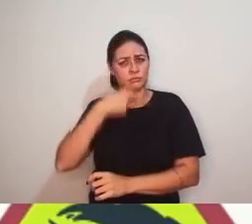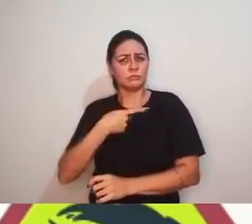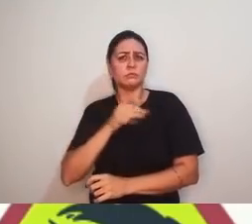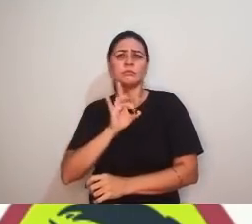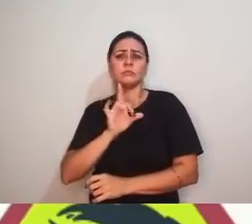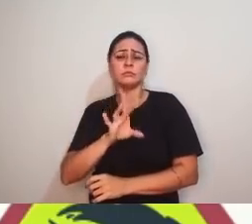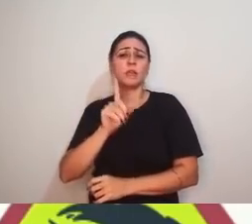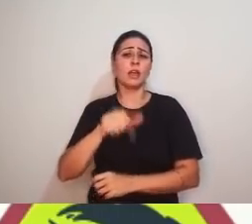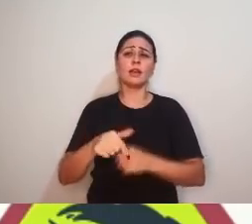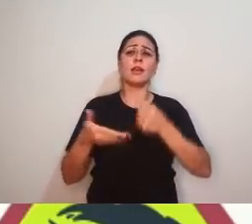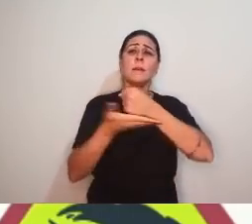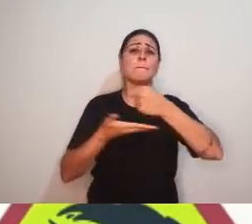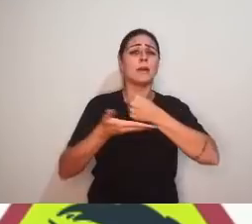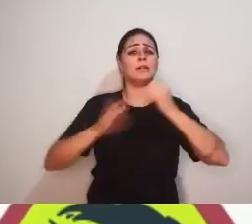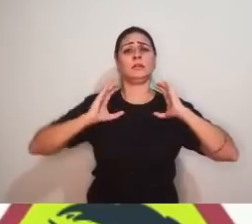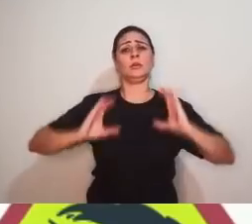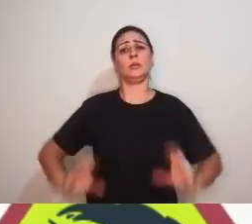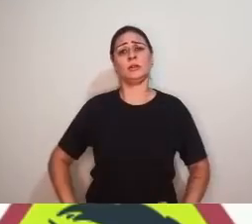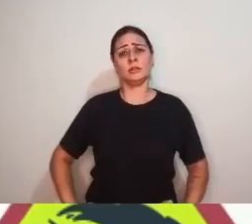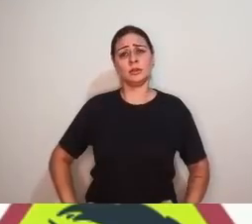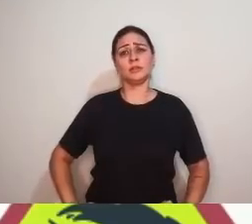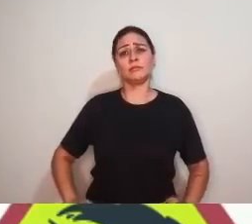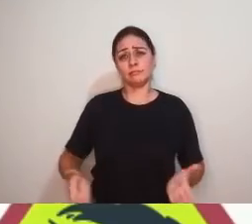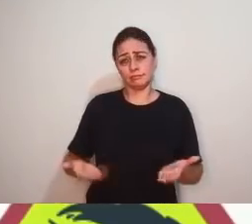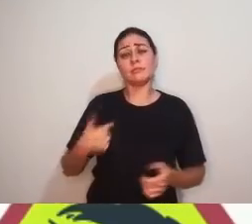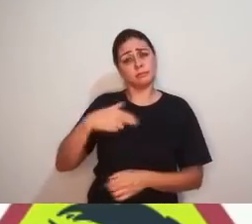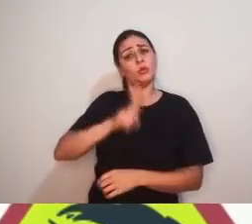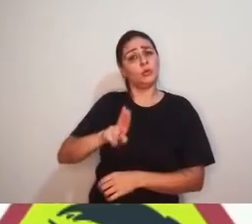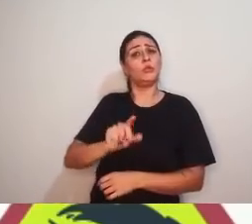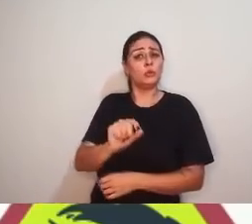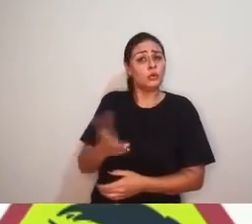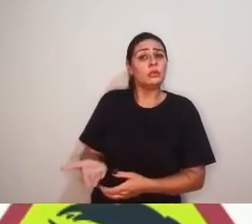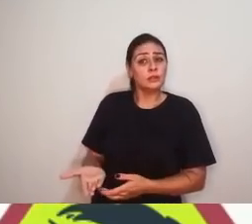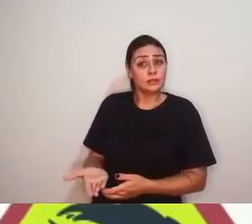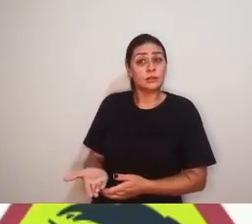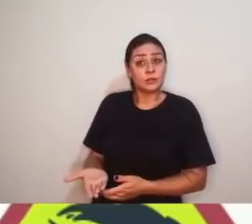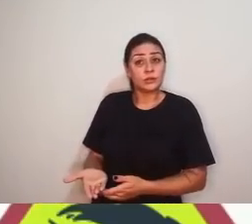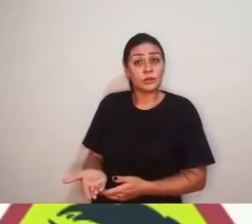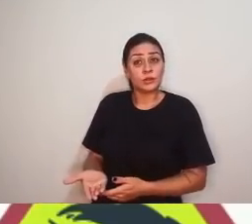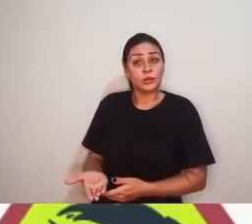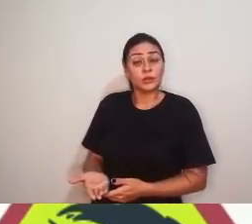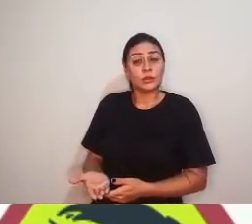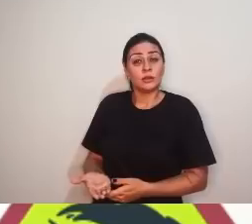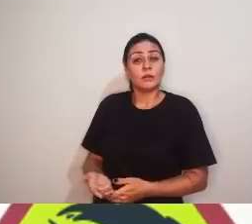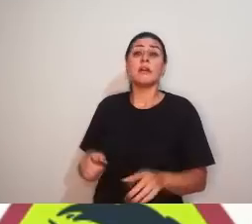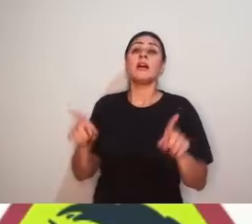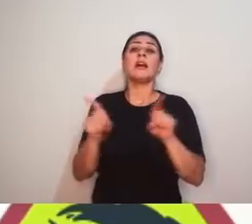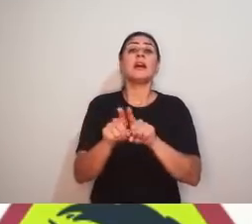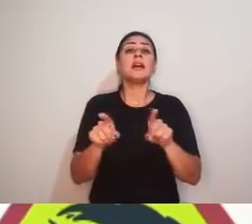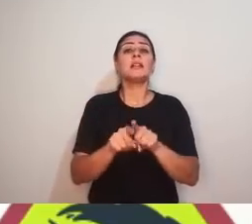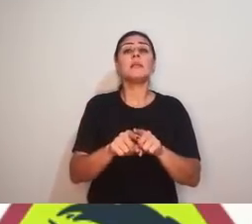individuais e coletivos é a mesma coisa, ela está na essência da base comportamentalista. Eu vou usar isso.